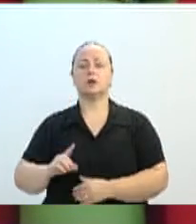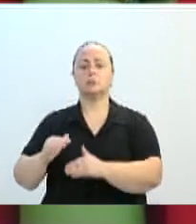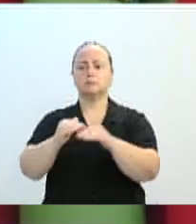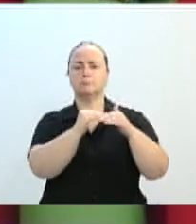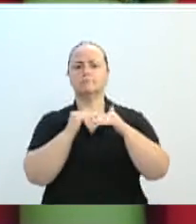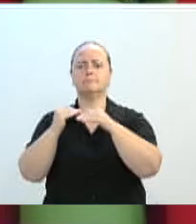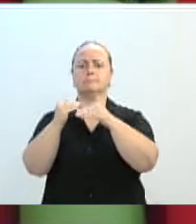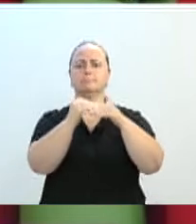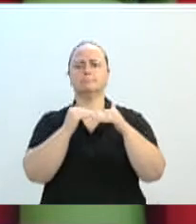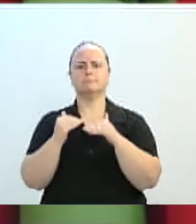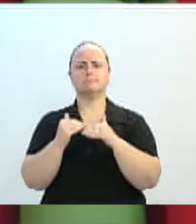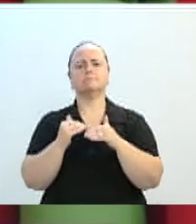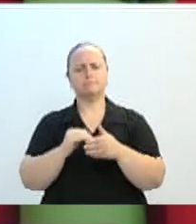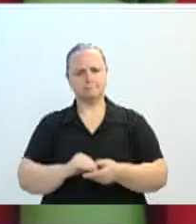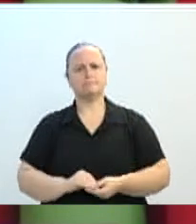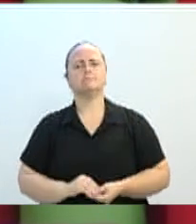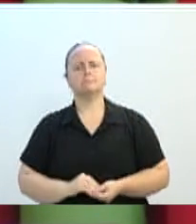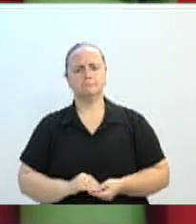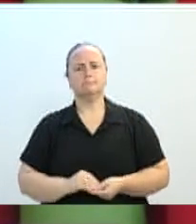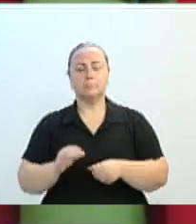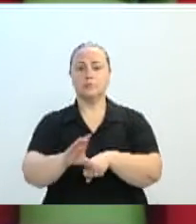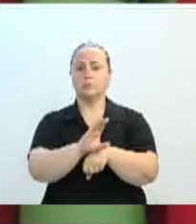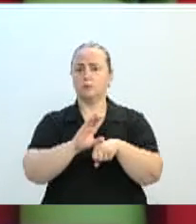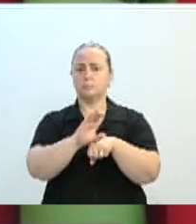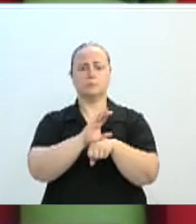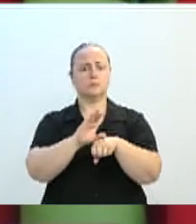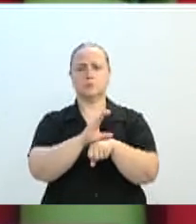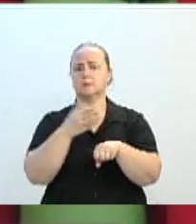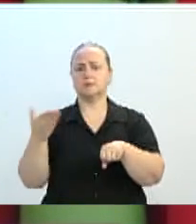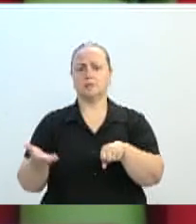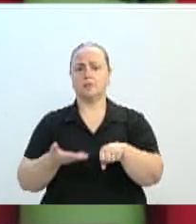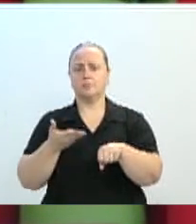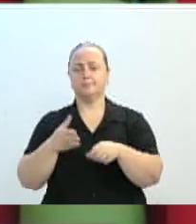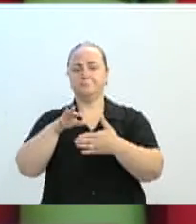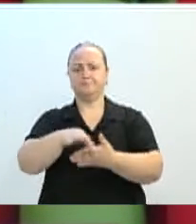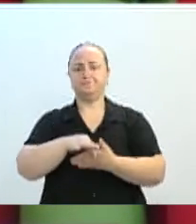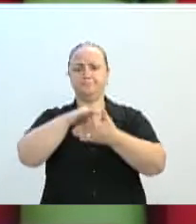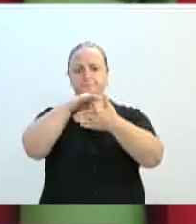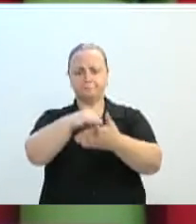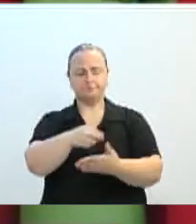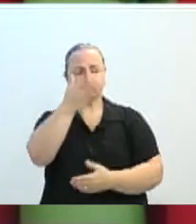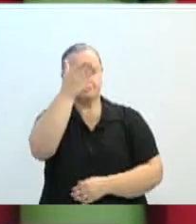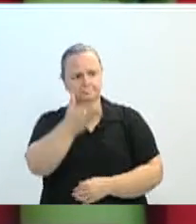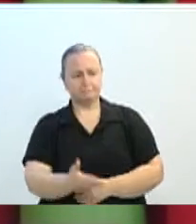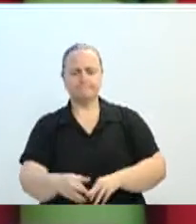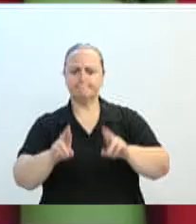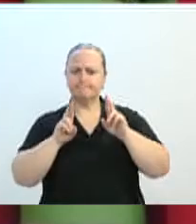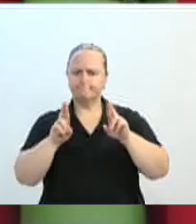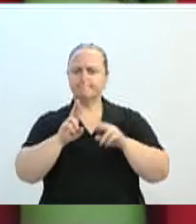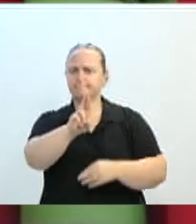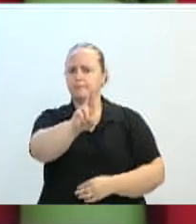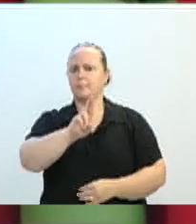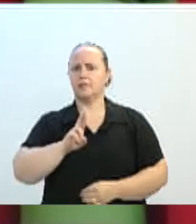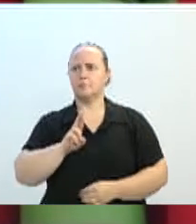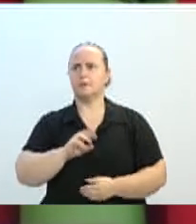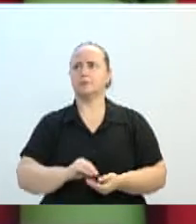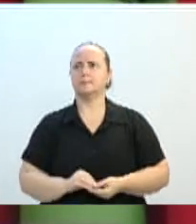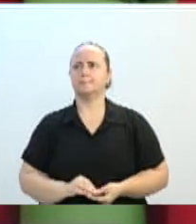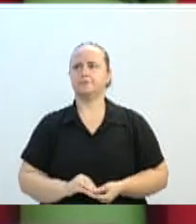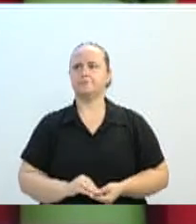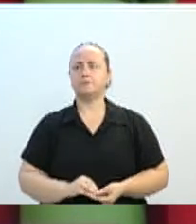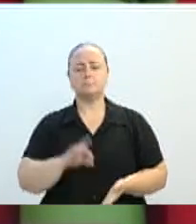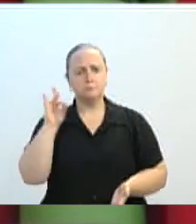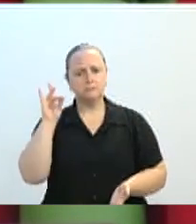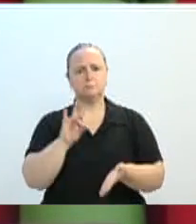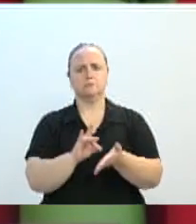que está previsto na Constituição Brasileira eu espero que o líder de governo possa nos trazer uma resposta faço aqui registrado Vereador